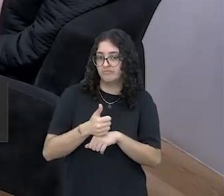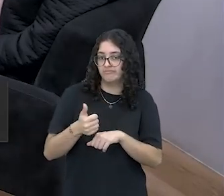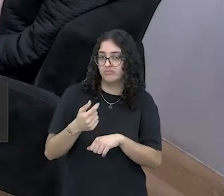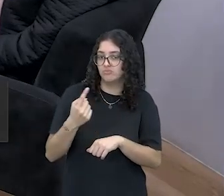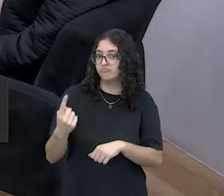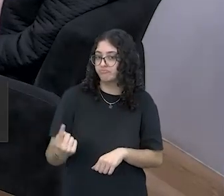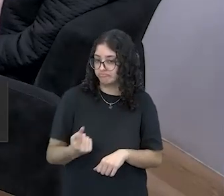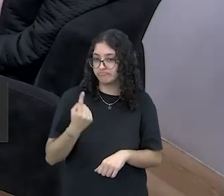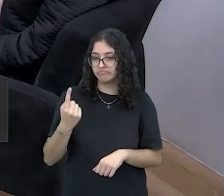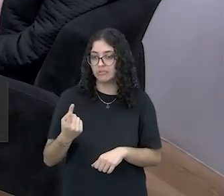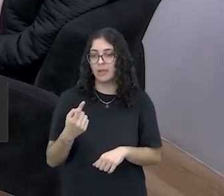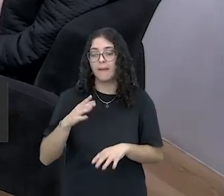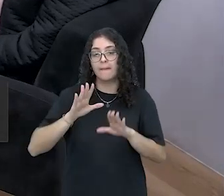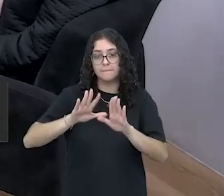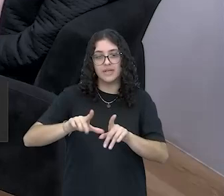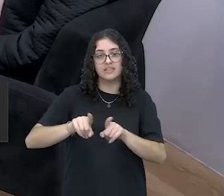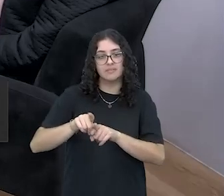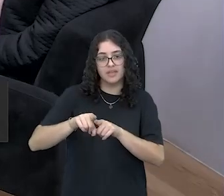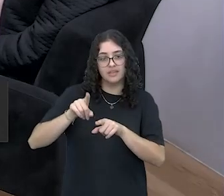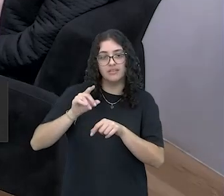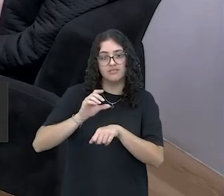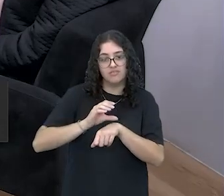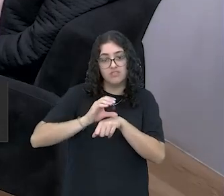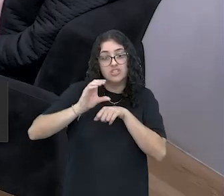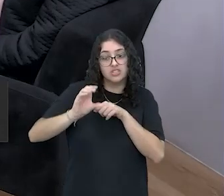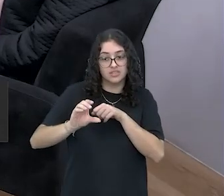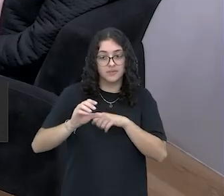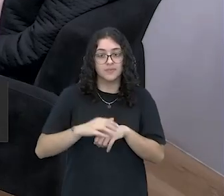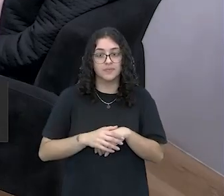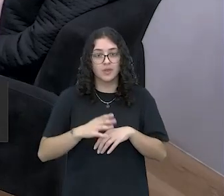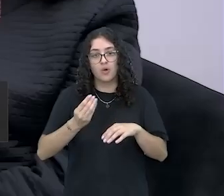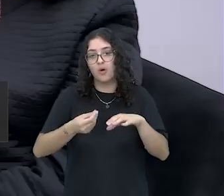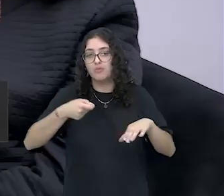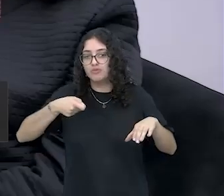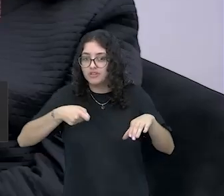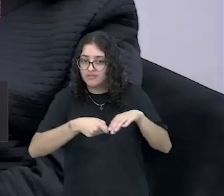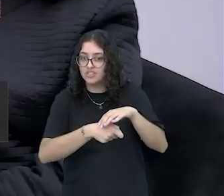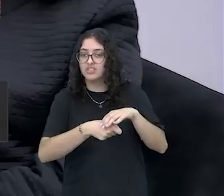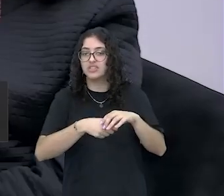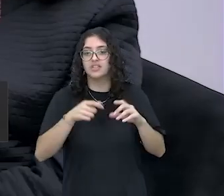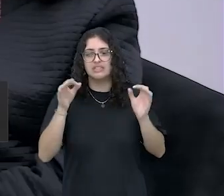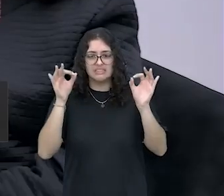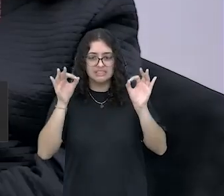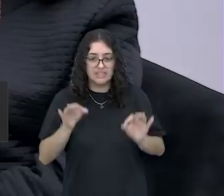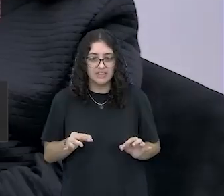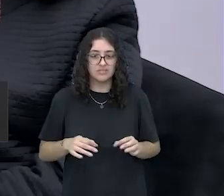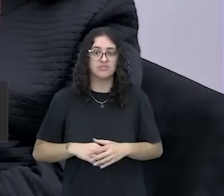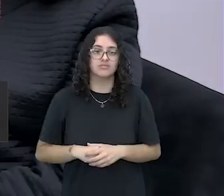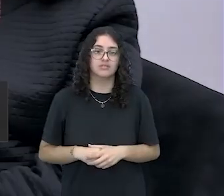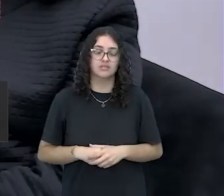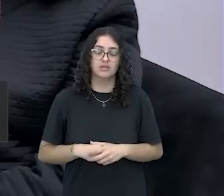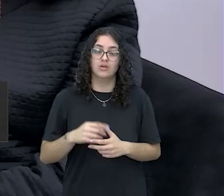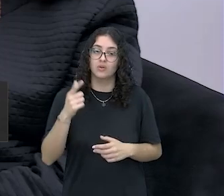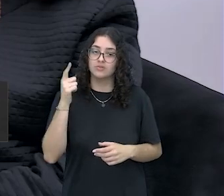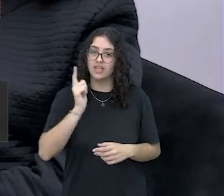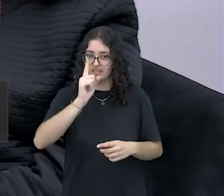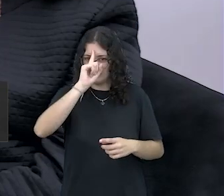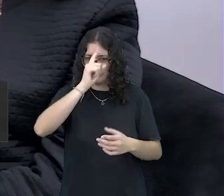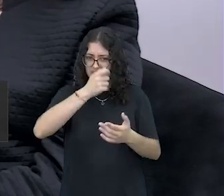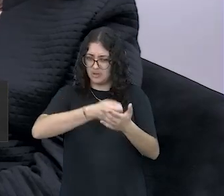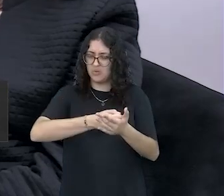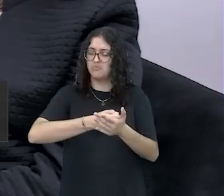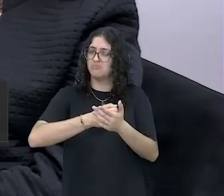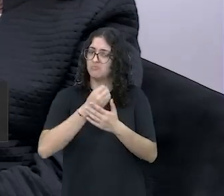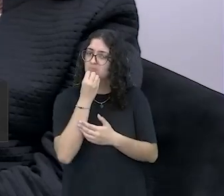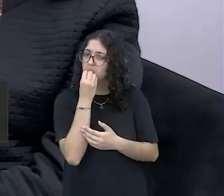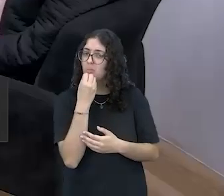Mas para investir também, né? Como fazer um investimento de forma assertiva, correta, de tomar decisões